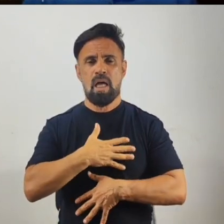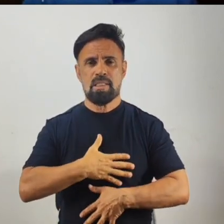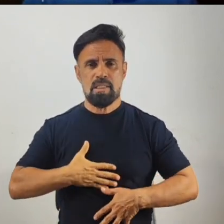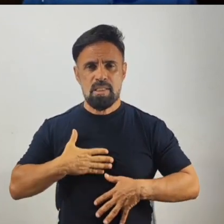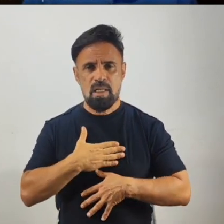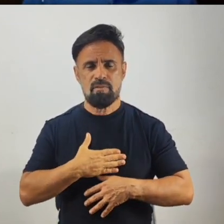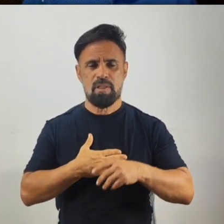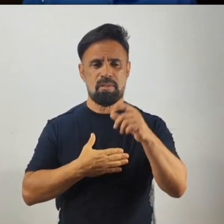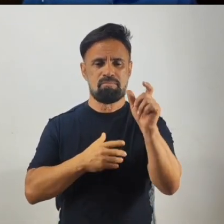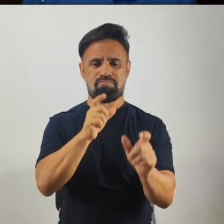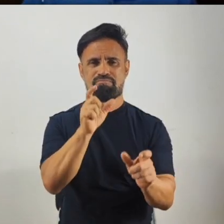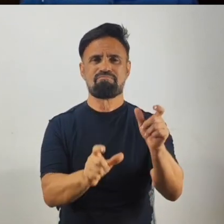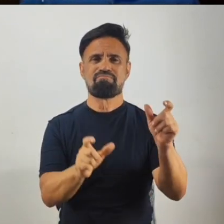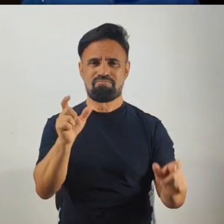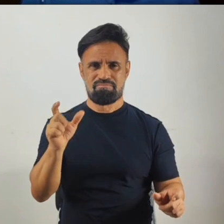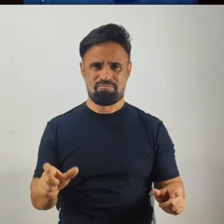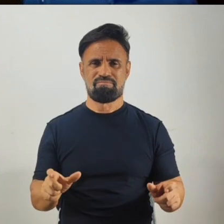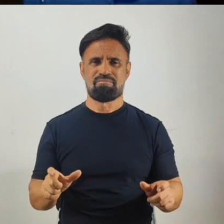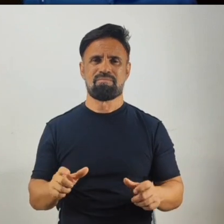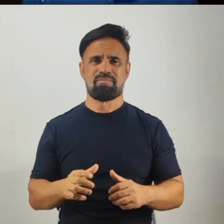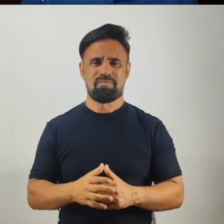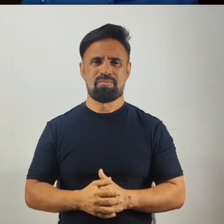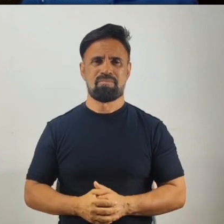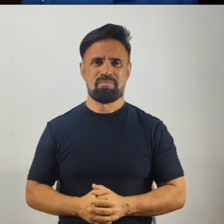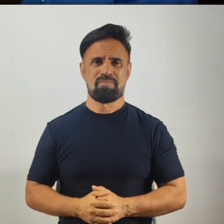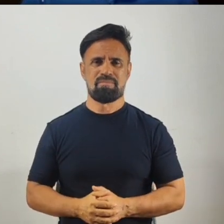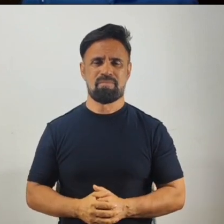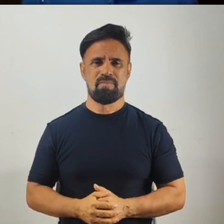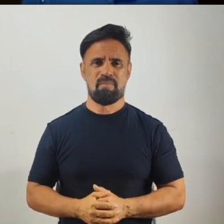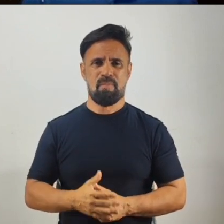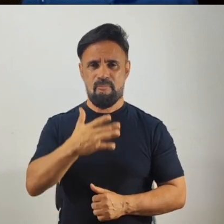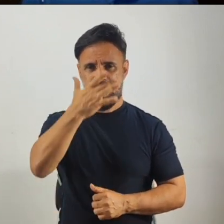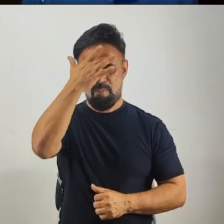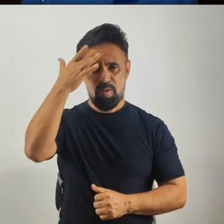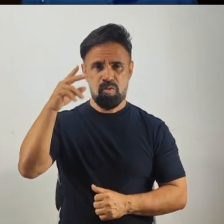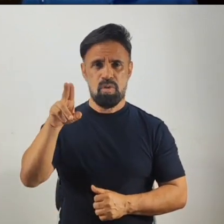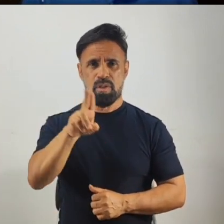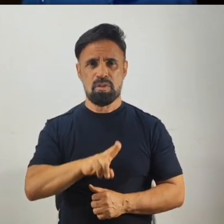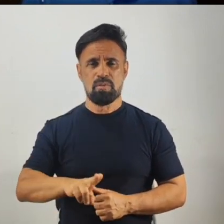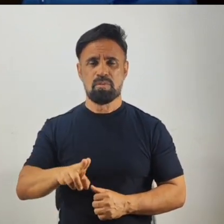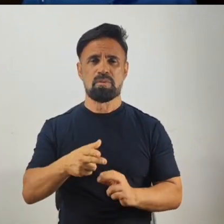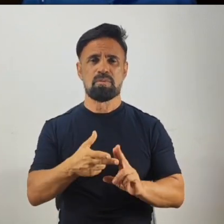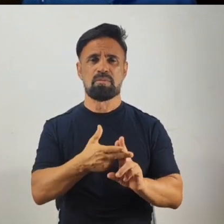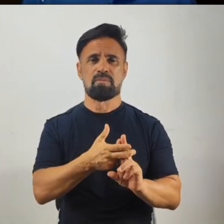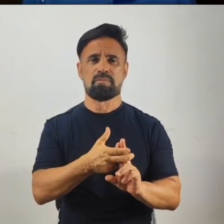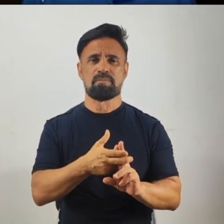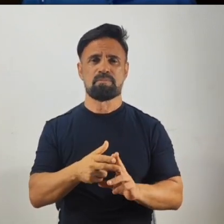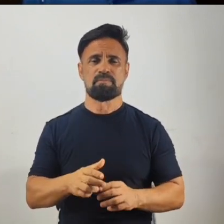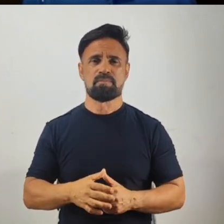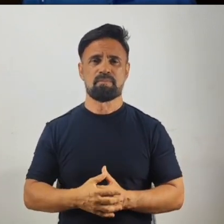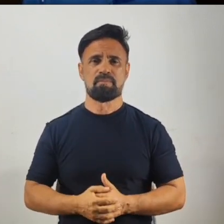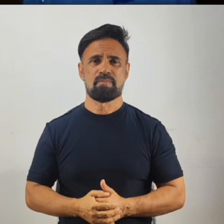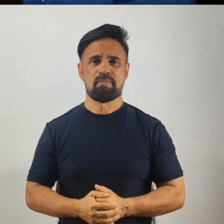a satisfação do nosso cliente, no nosso caso, dos nossos usuários.